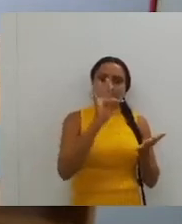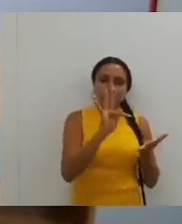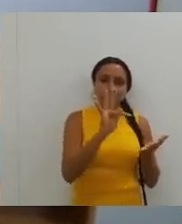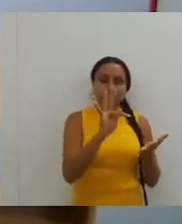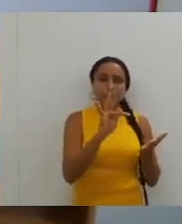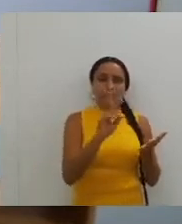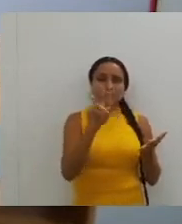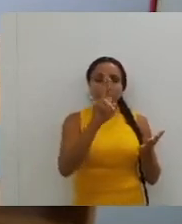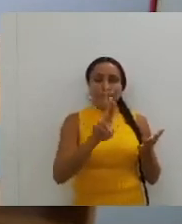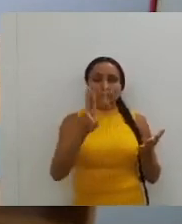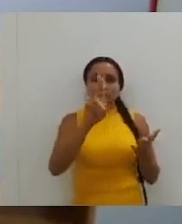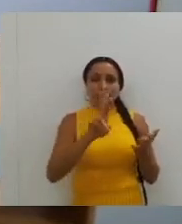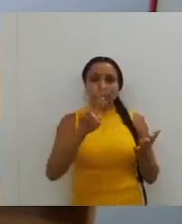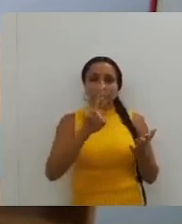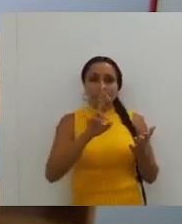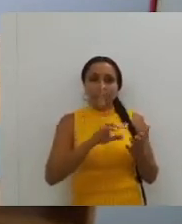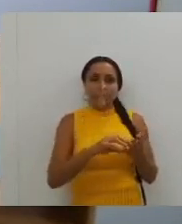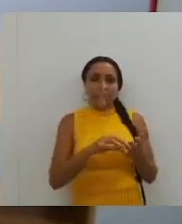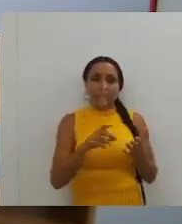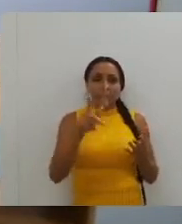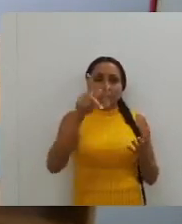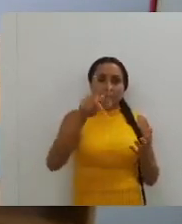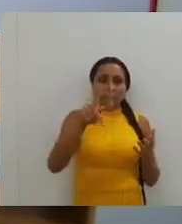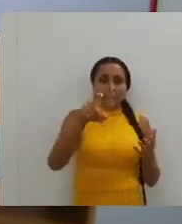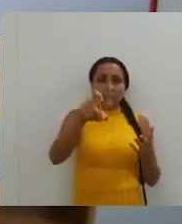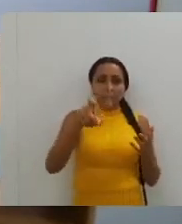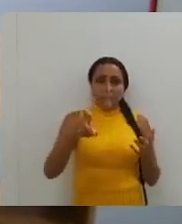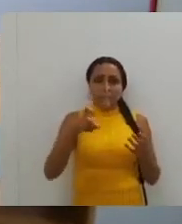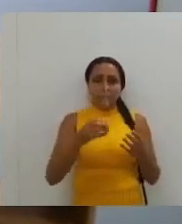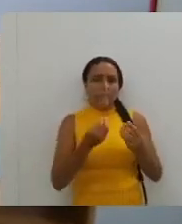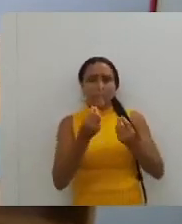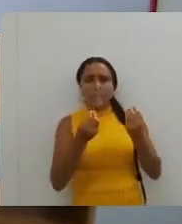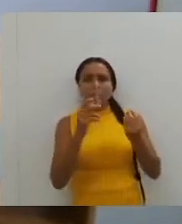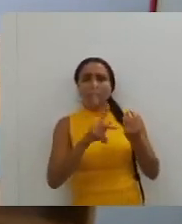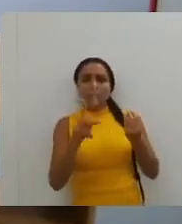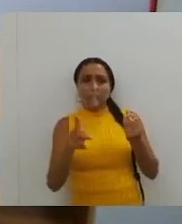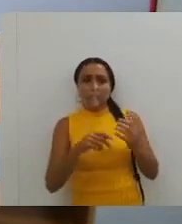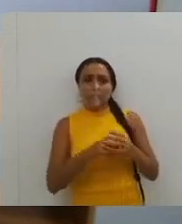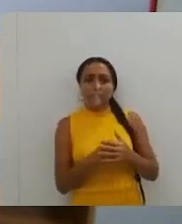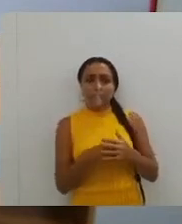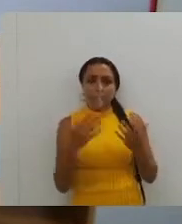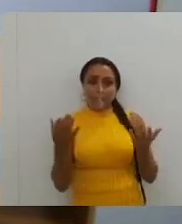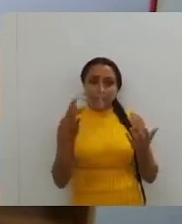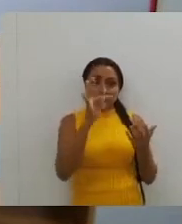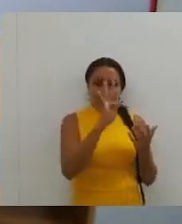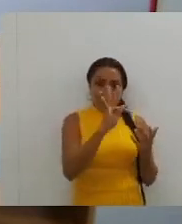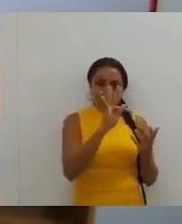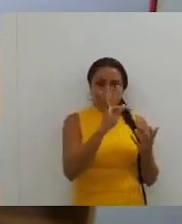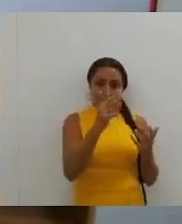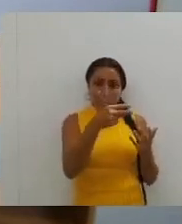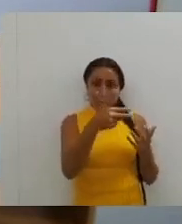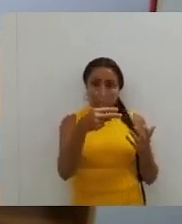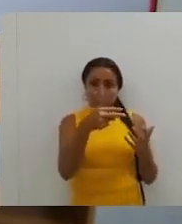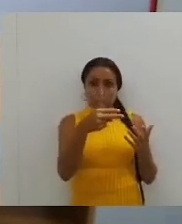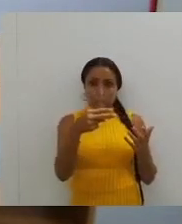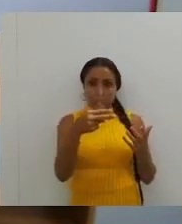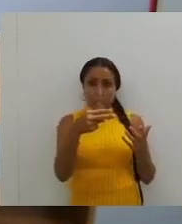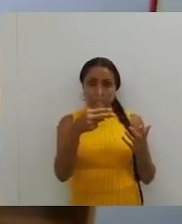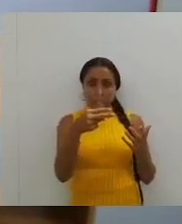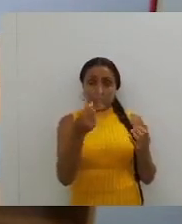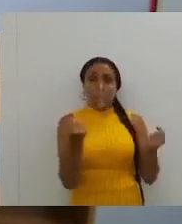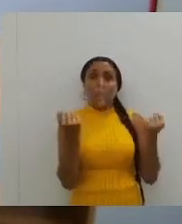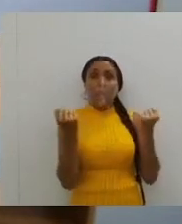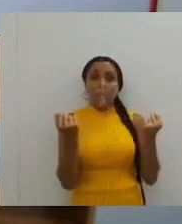utilizando a componente que é Px. Como assim, professor? Vamos lá. T é igual